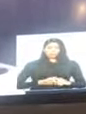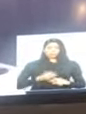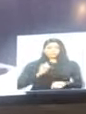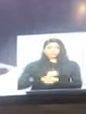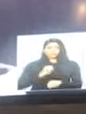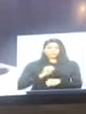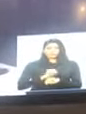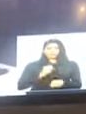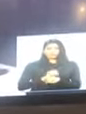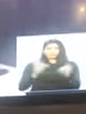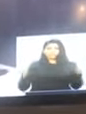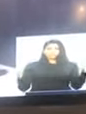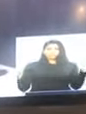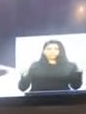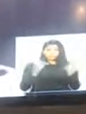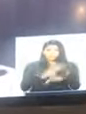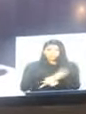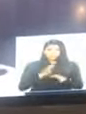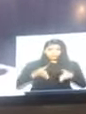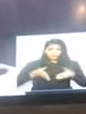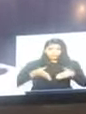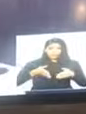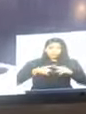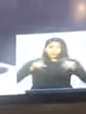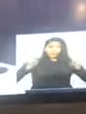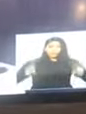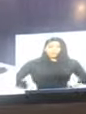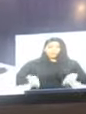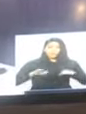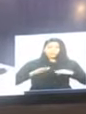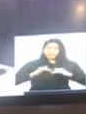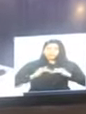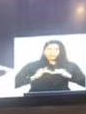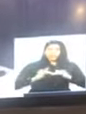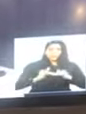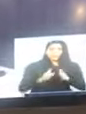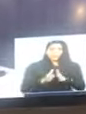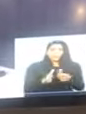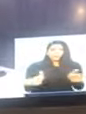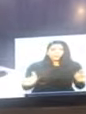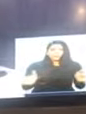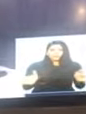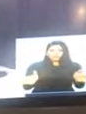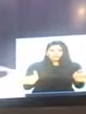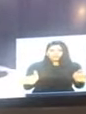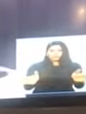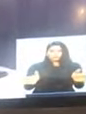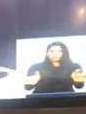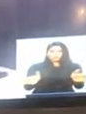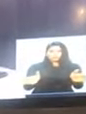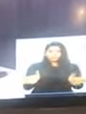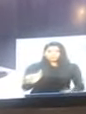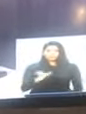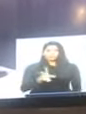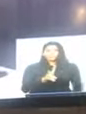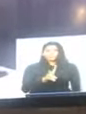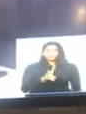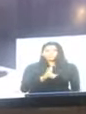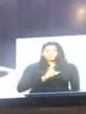a conclusão da duplicação da rodovia estadual, e será, além de duplicada, será feita a